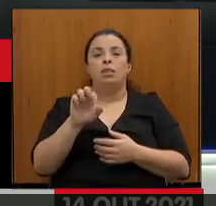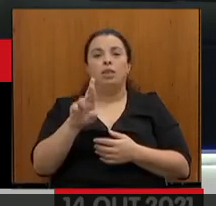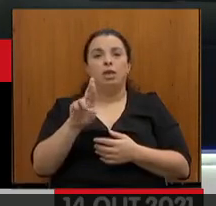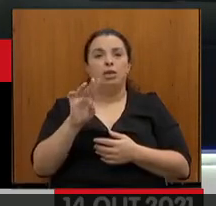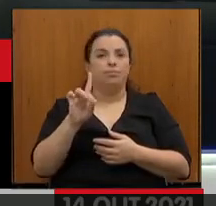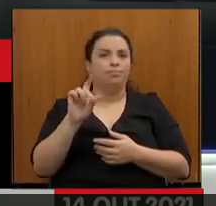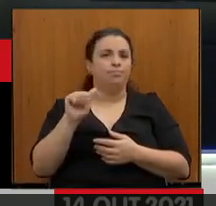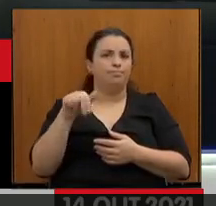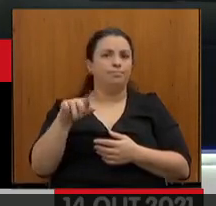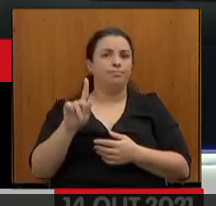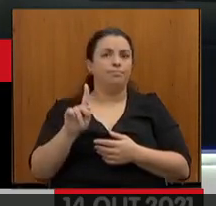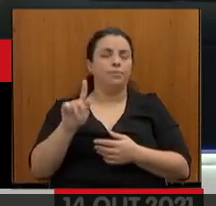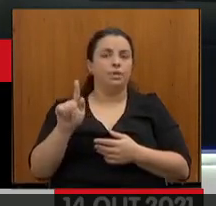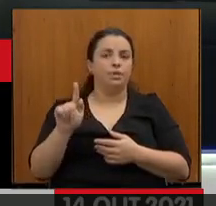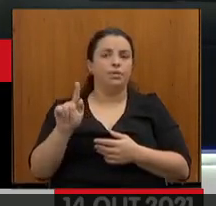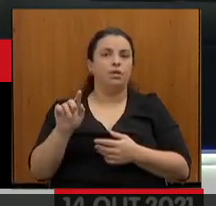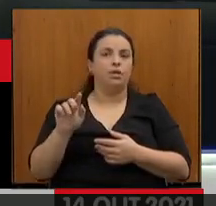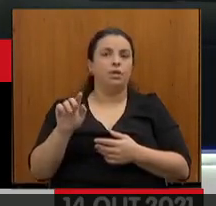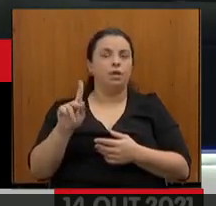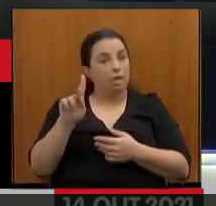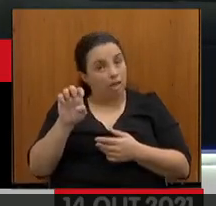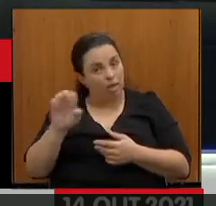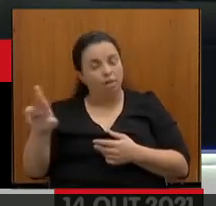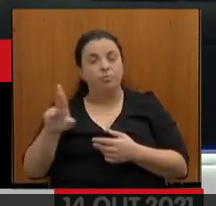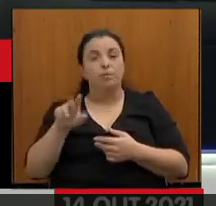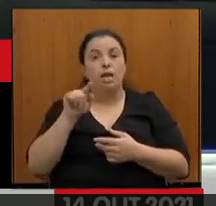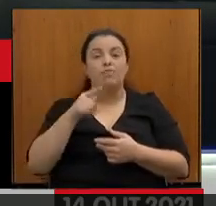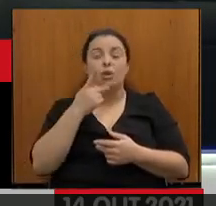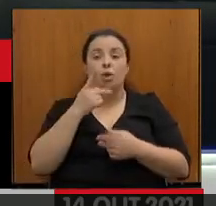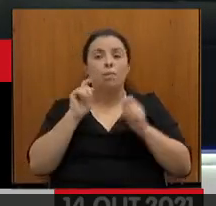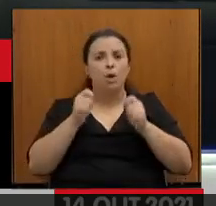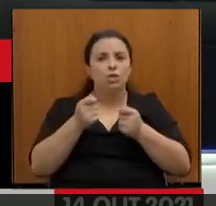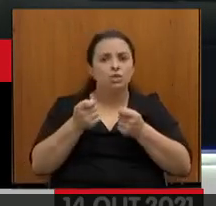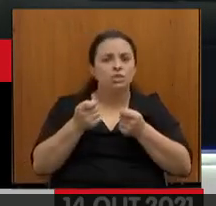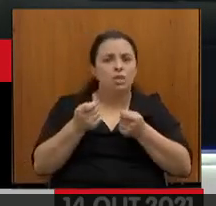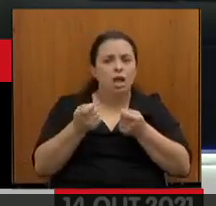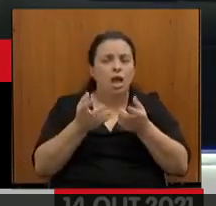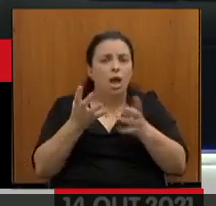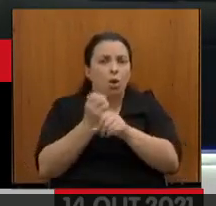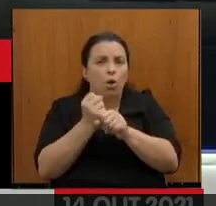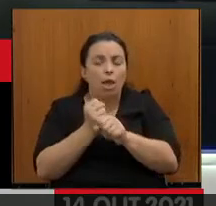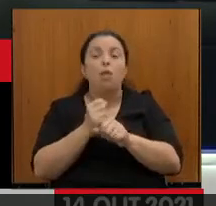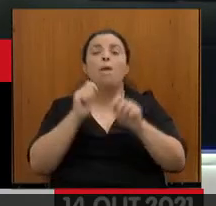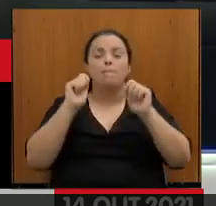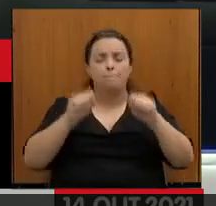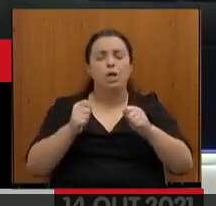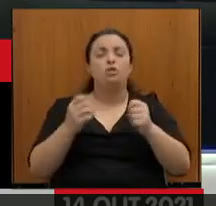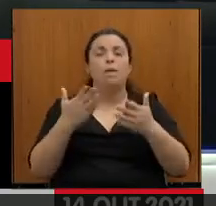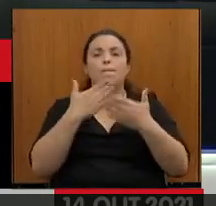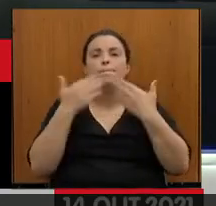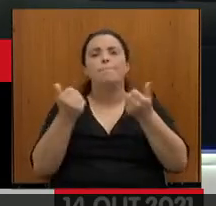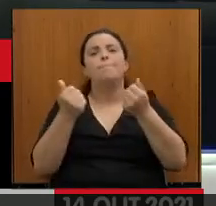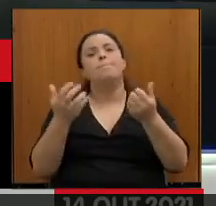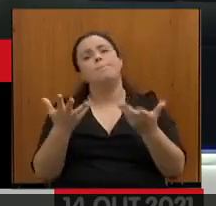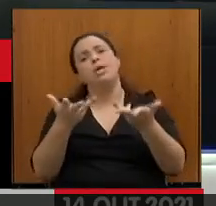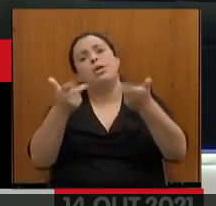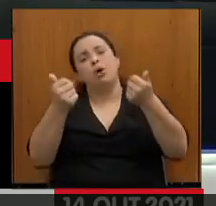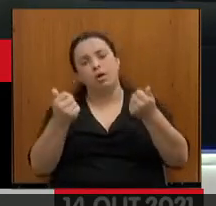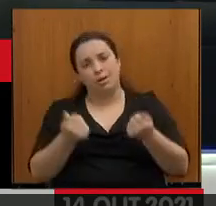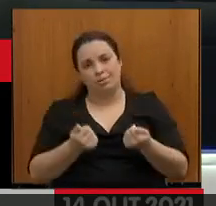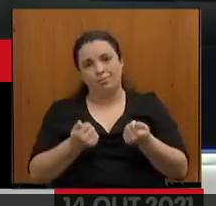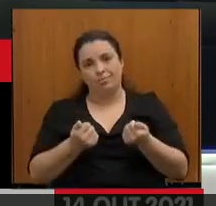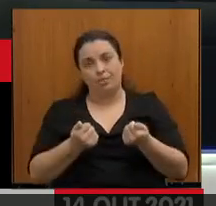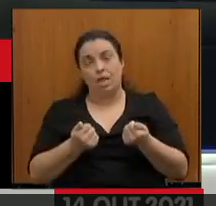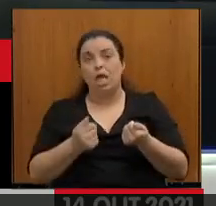que pode ser medido pode ser melhorado. Este é o nosso desejo. Se as medidas aqui estão, se os